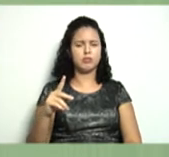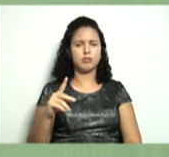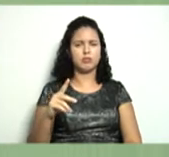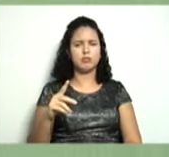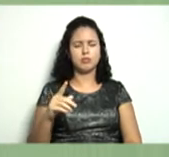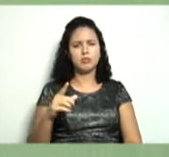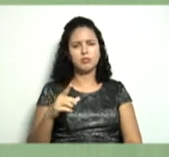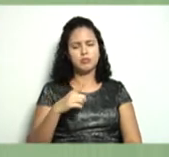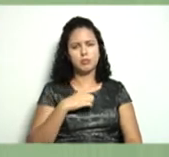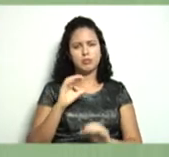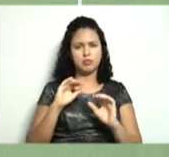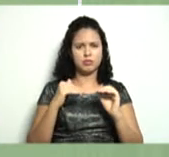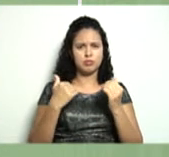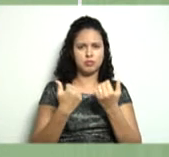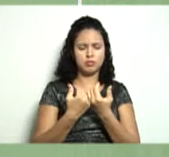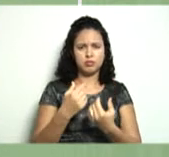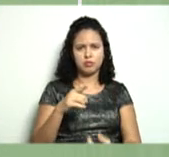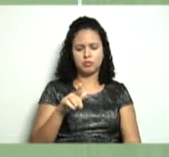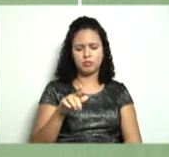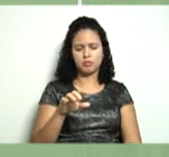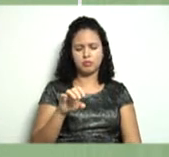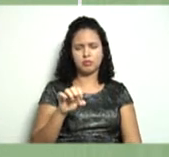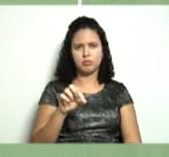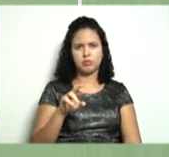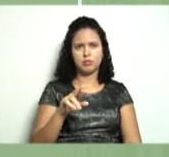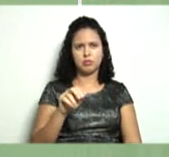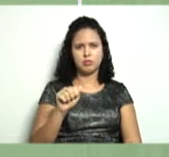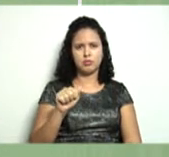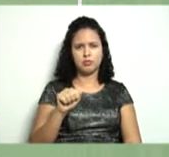as Assembleias Gerais.